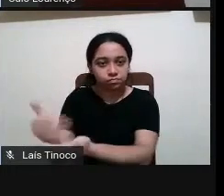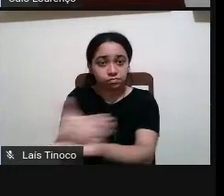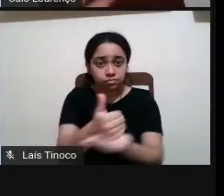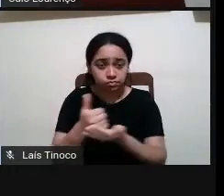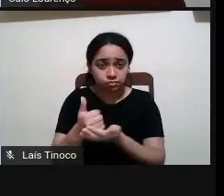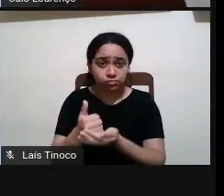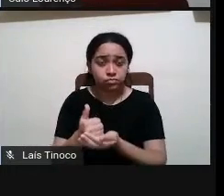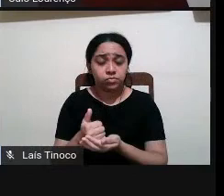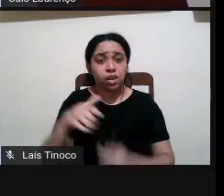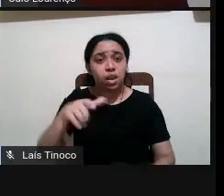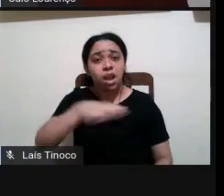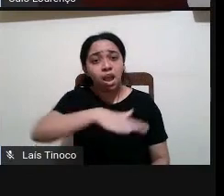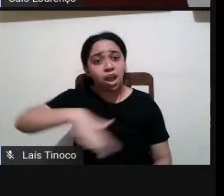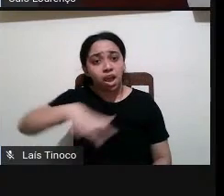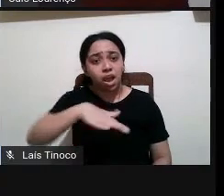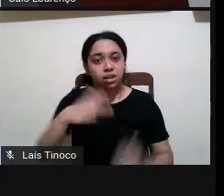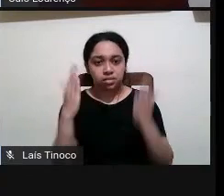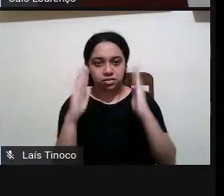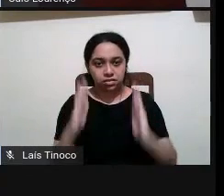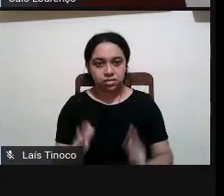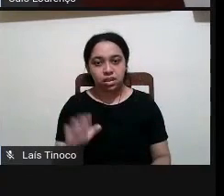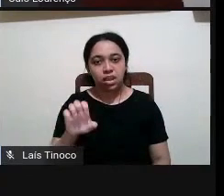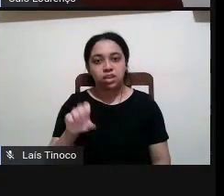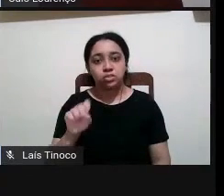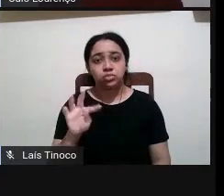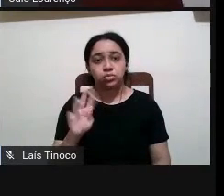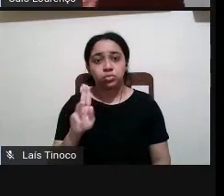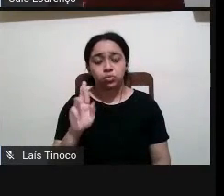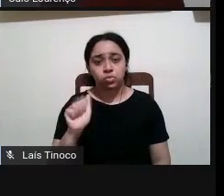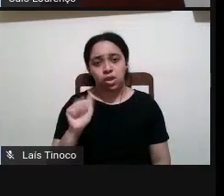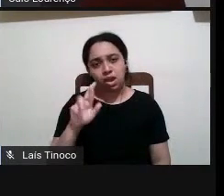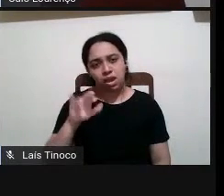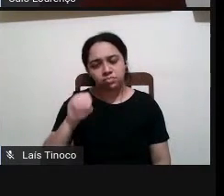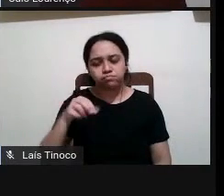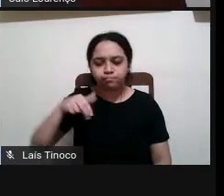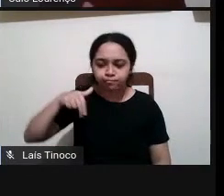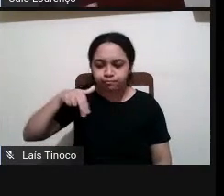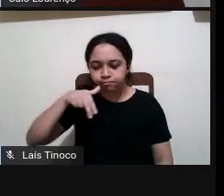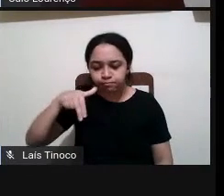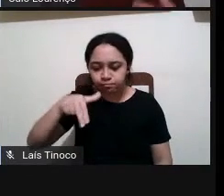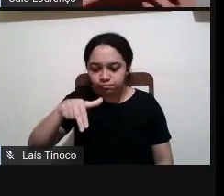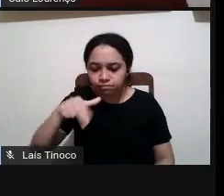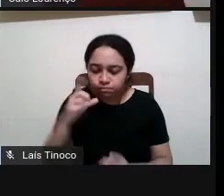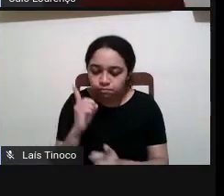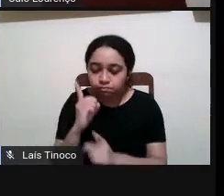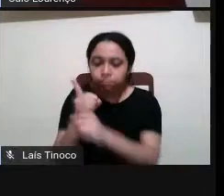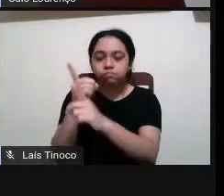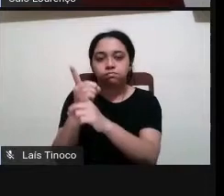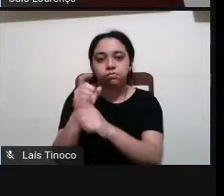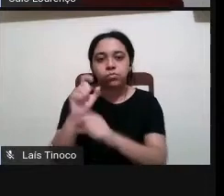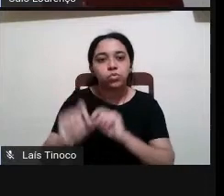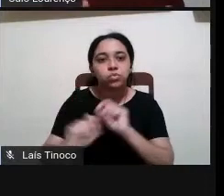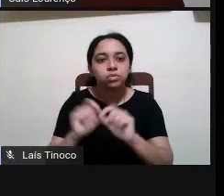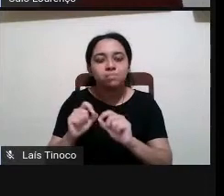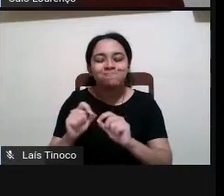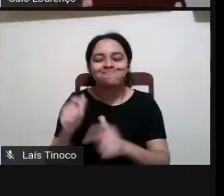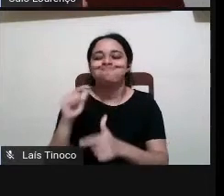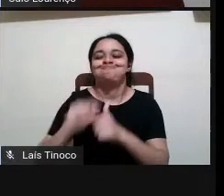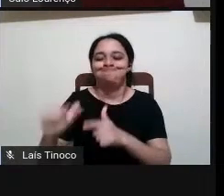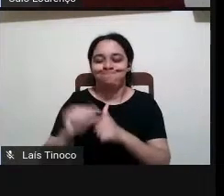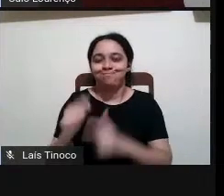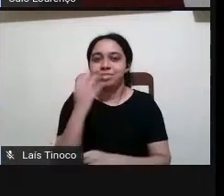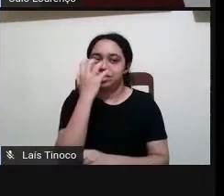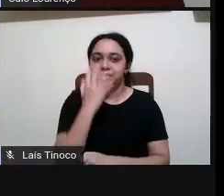analisado, bastava você andar poucos metros que você identificava um grande problema com